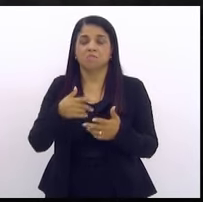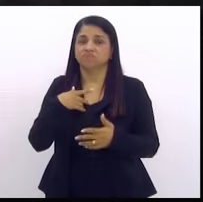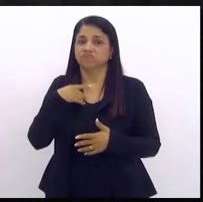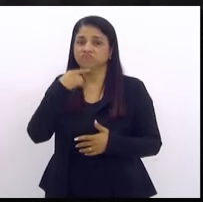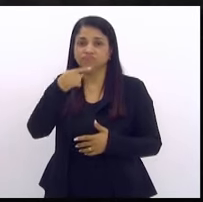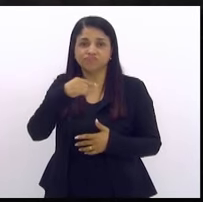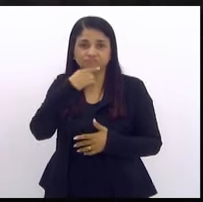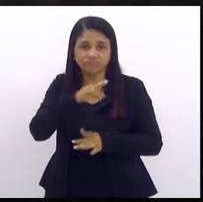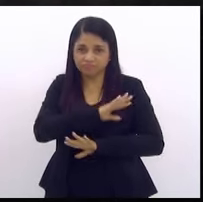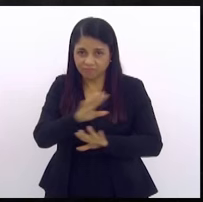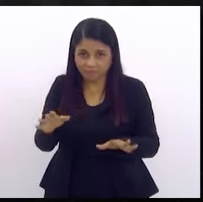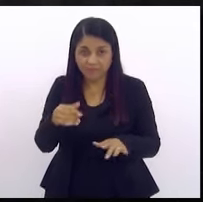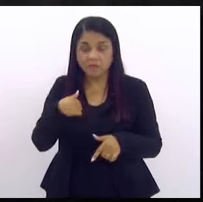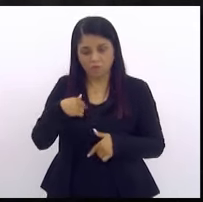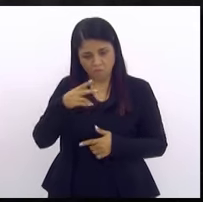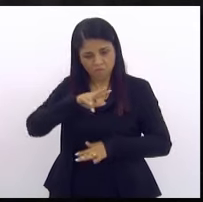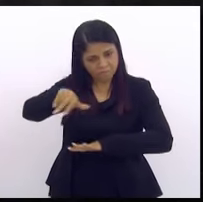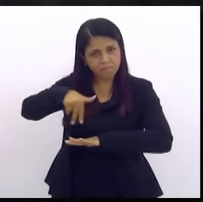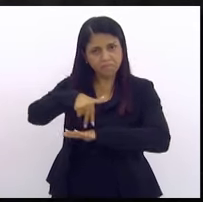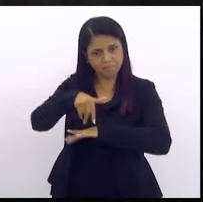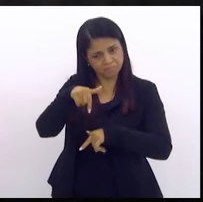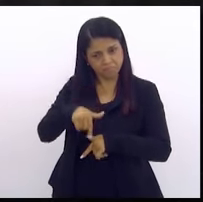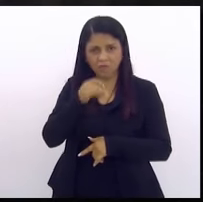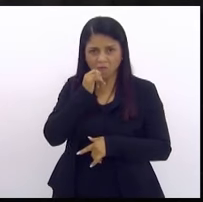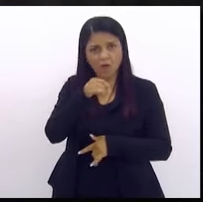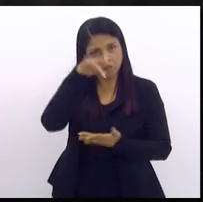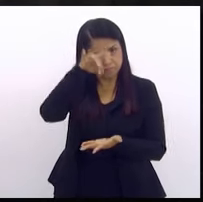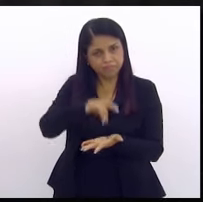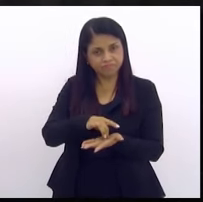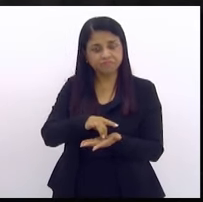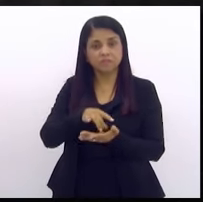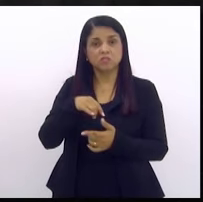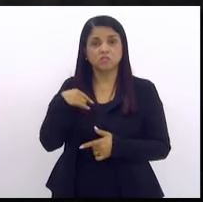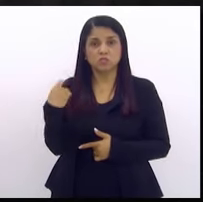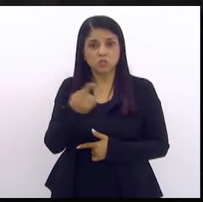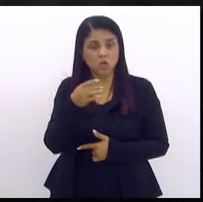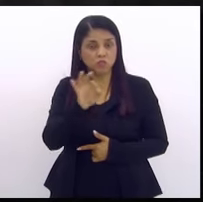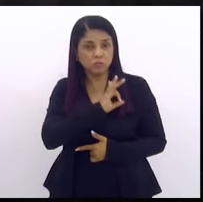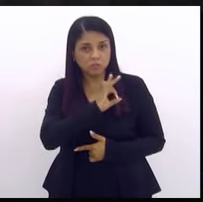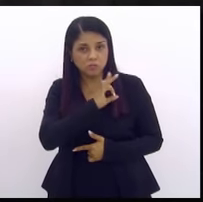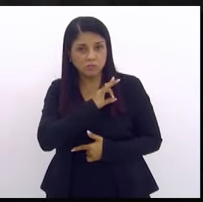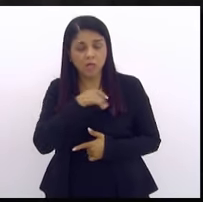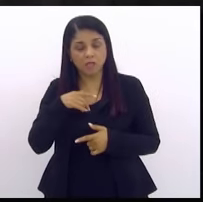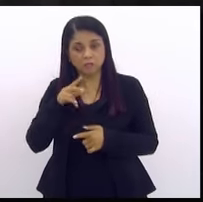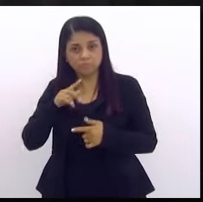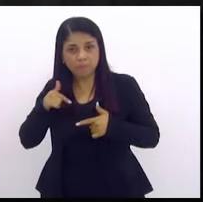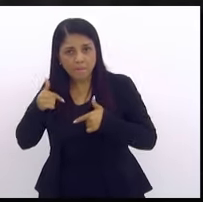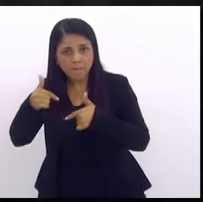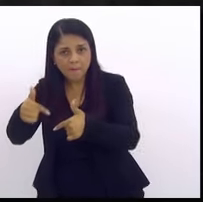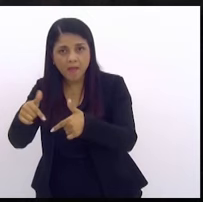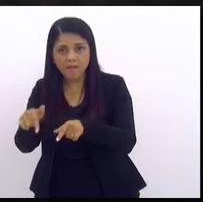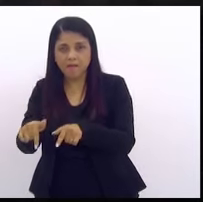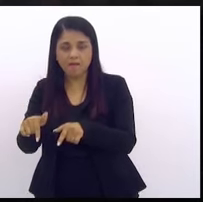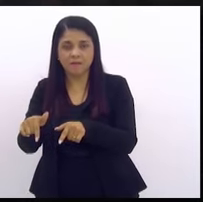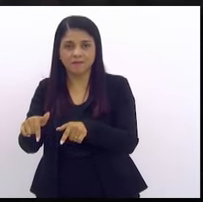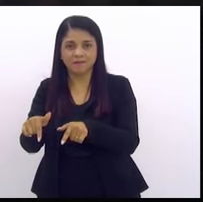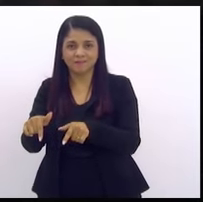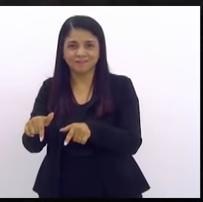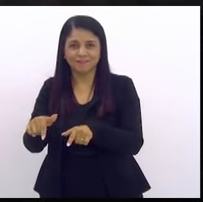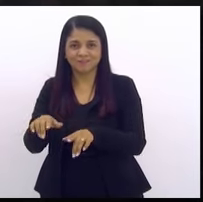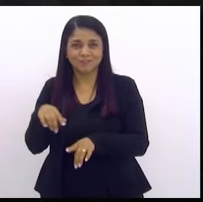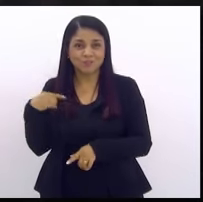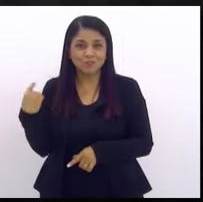Inclusive, vou falar aqui na tribuna. Se não fossem os nossos policiais enxugando o gelo, nós já estaríamos